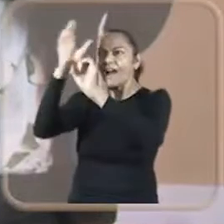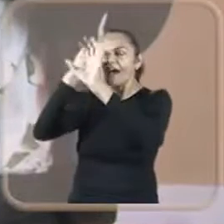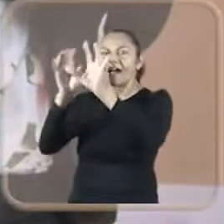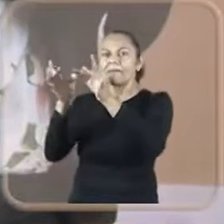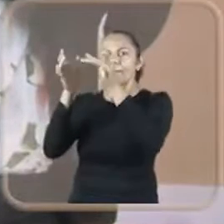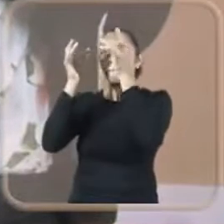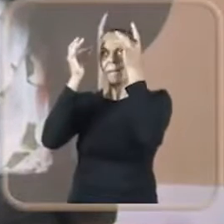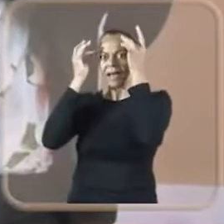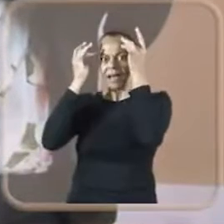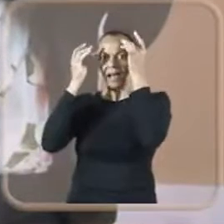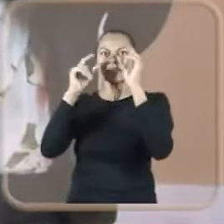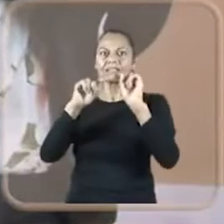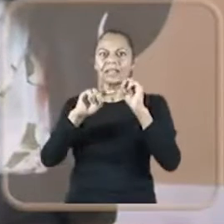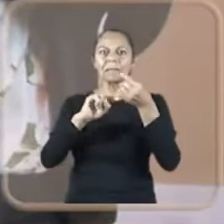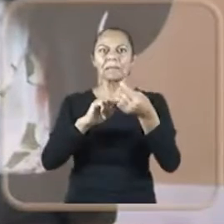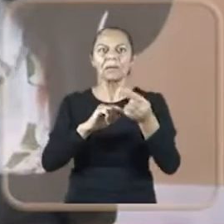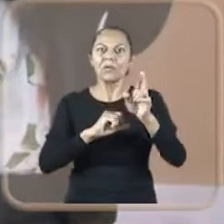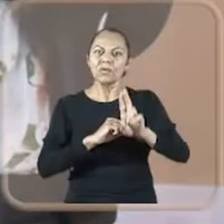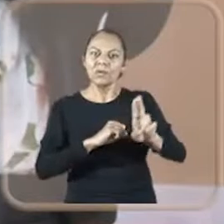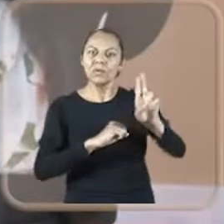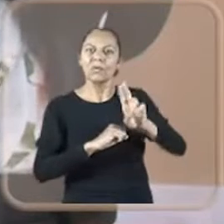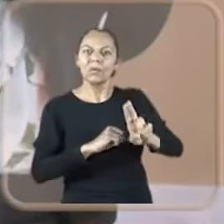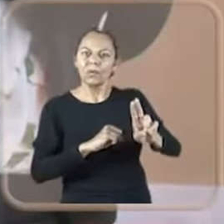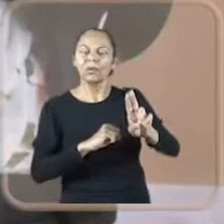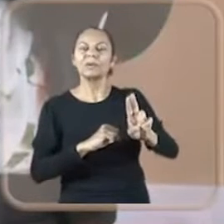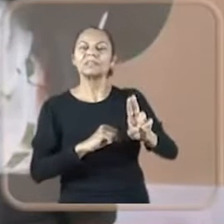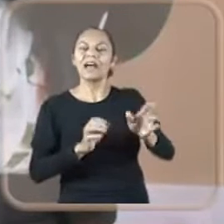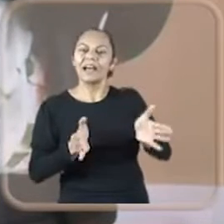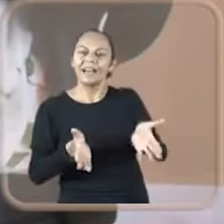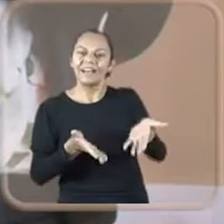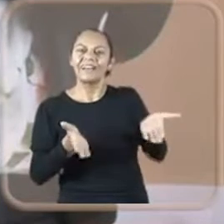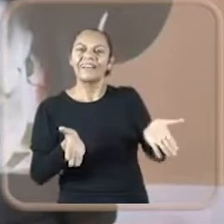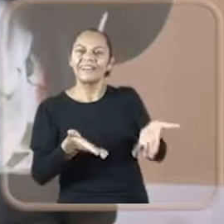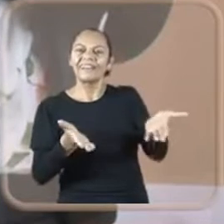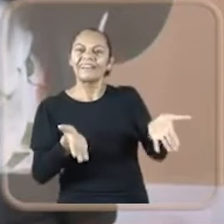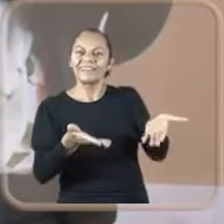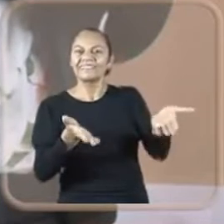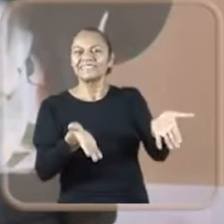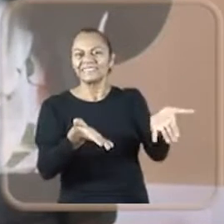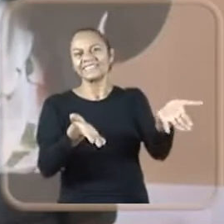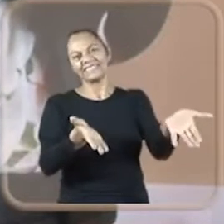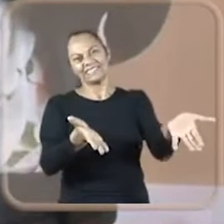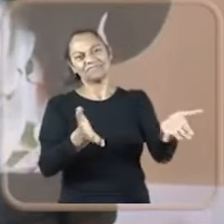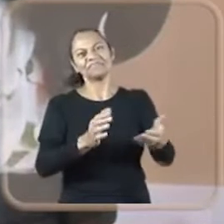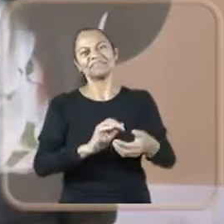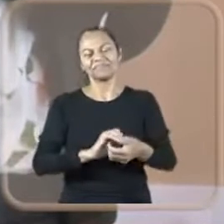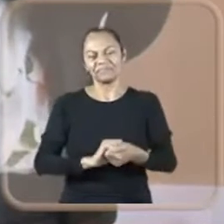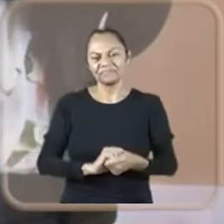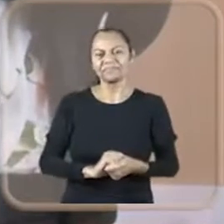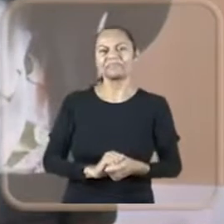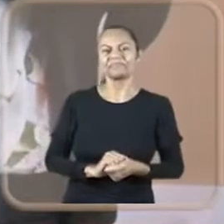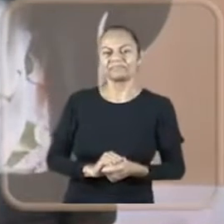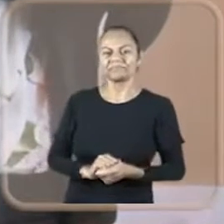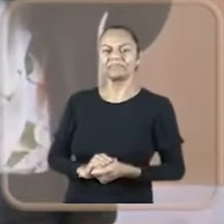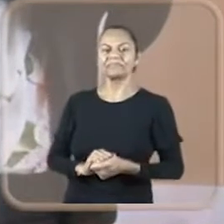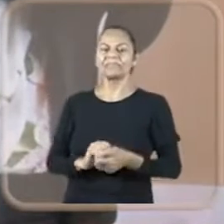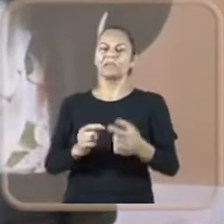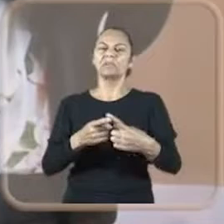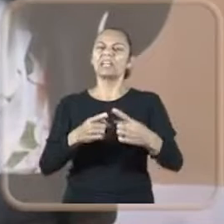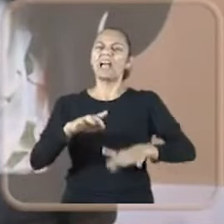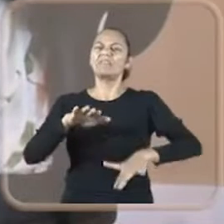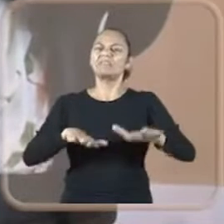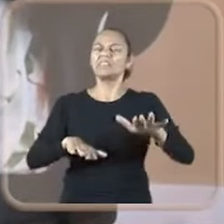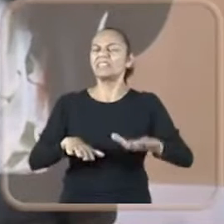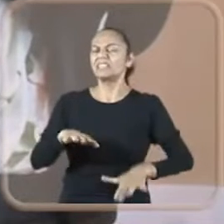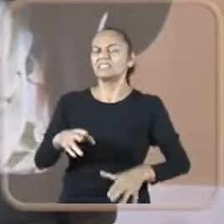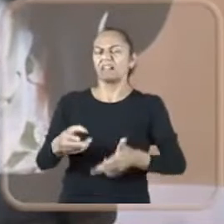porque eles gerem conflito diariamente, né? De uma forma leve, que eles não somatizem, também não adoeçam com aquela série de dores e